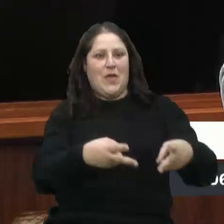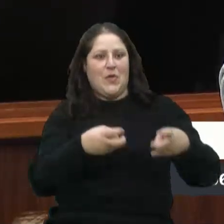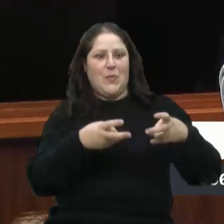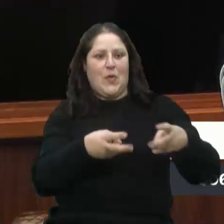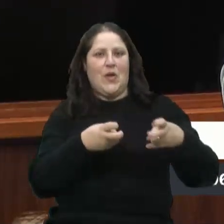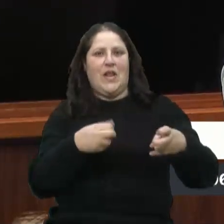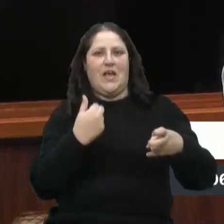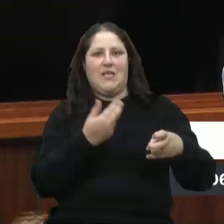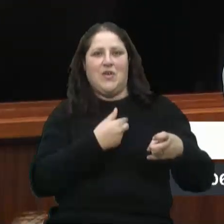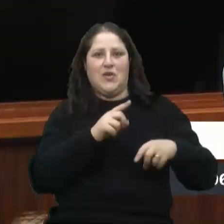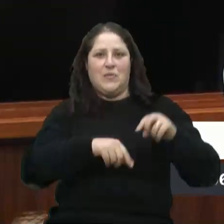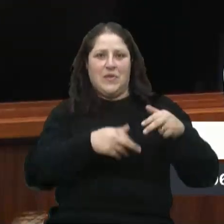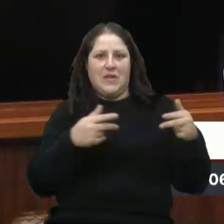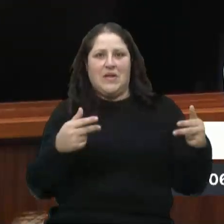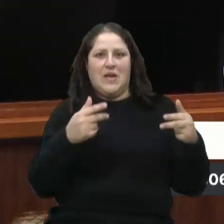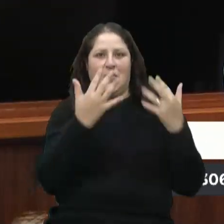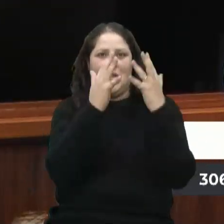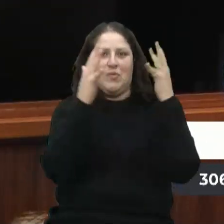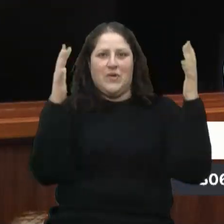naturais